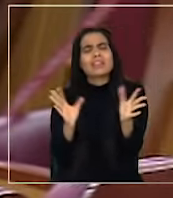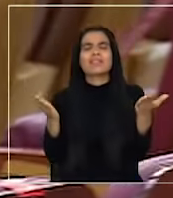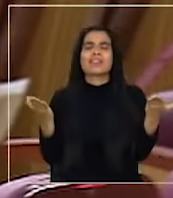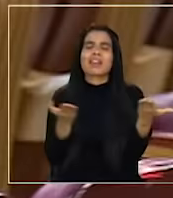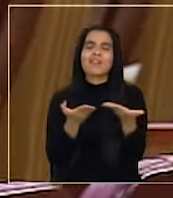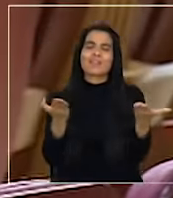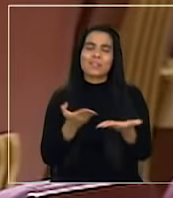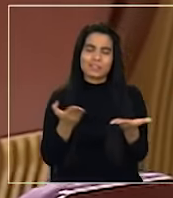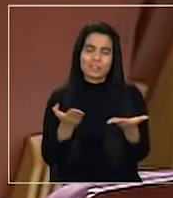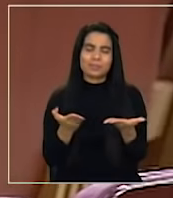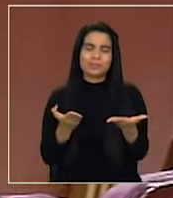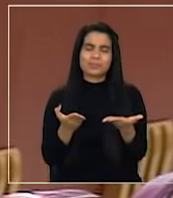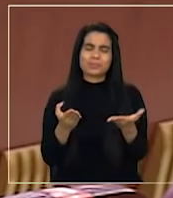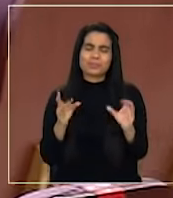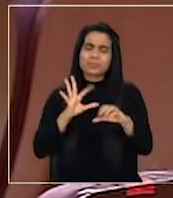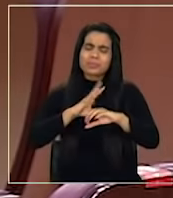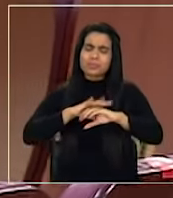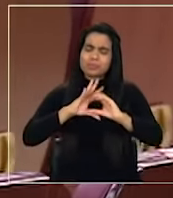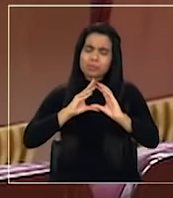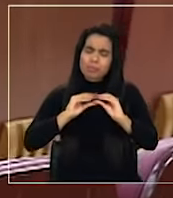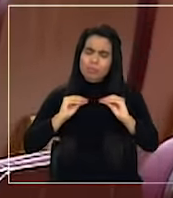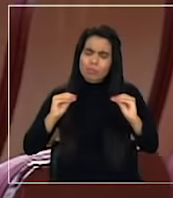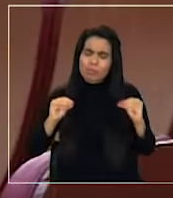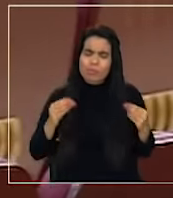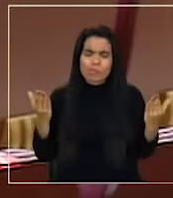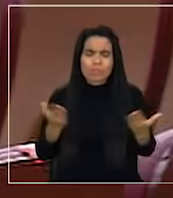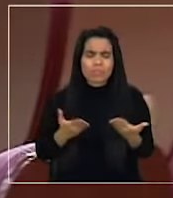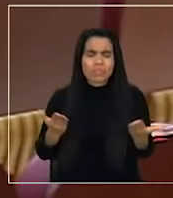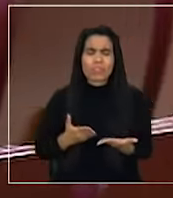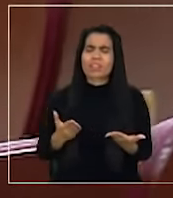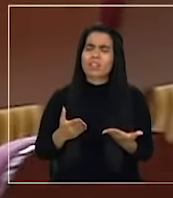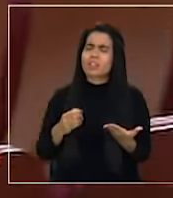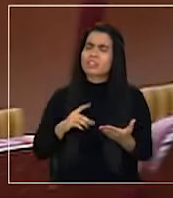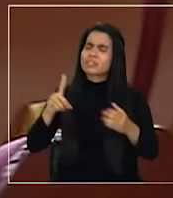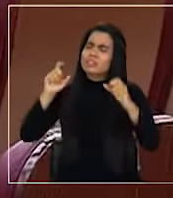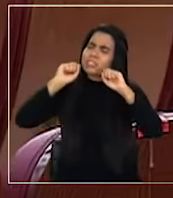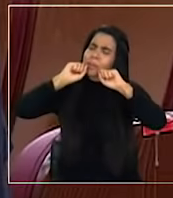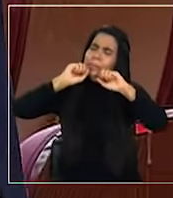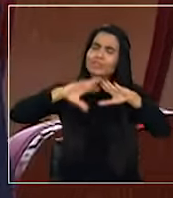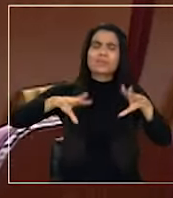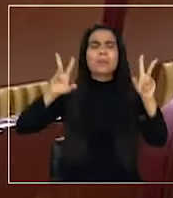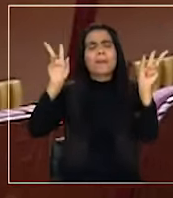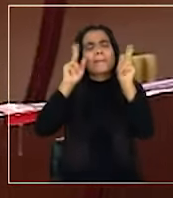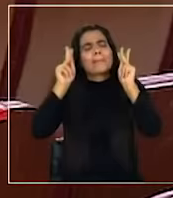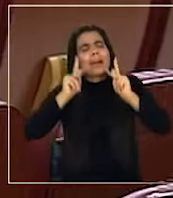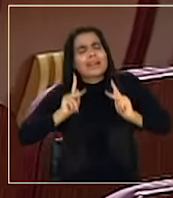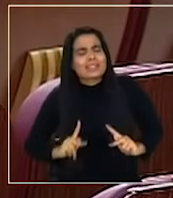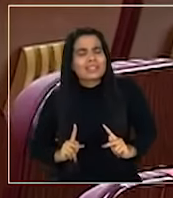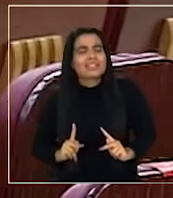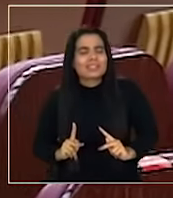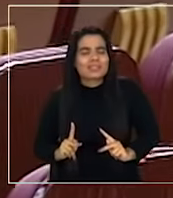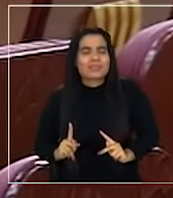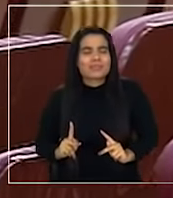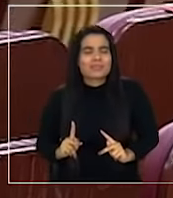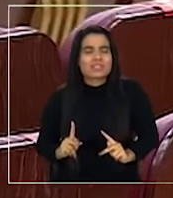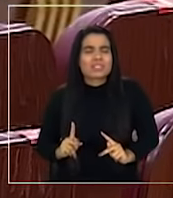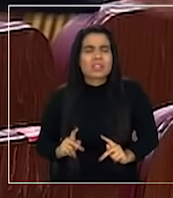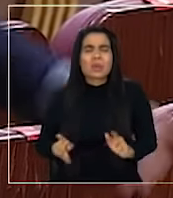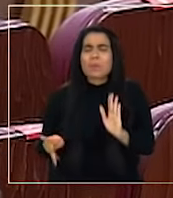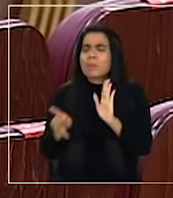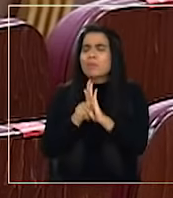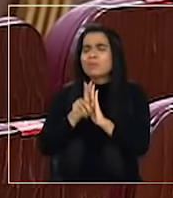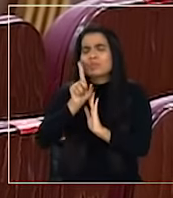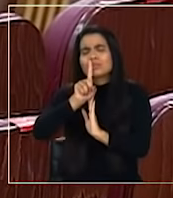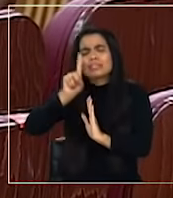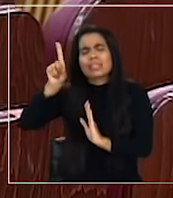sinal. Receba aí onde você está uma luz, uma paz. O Espírito de